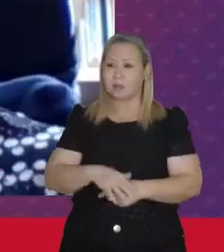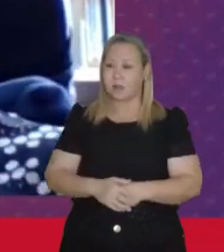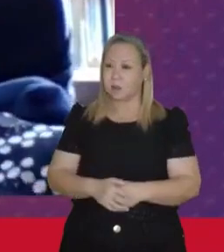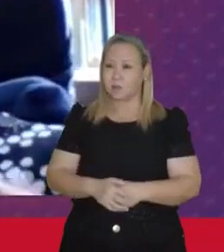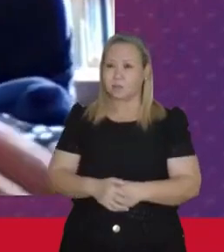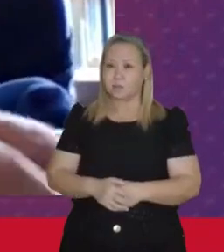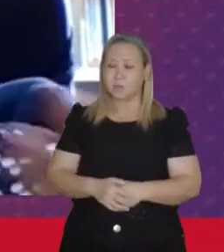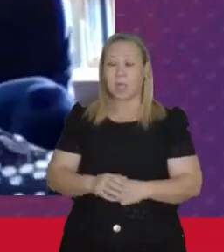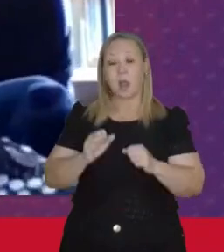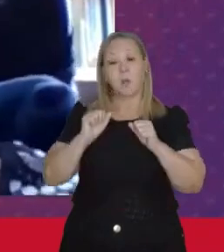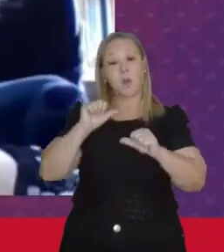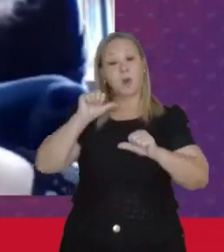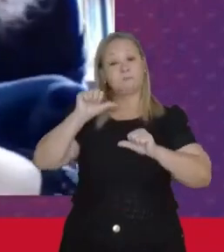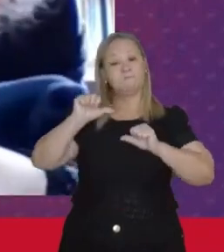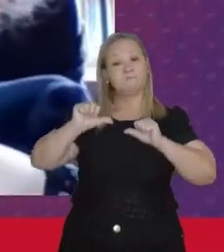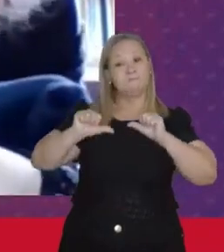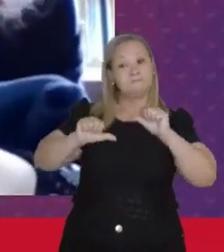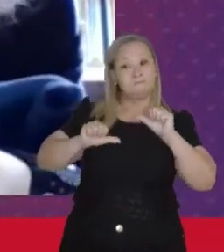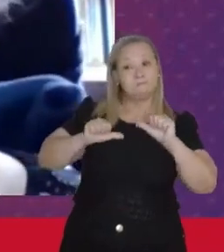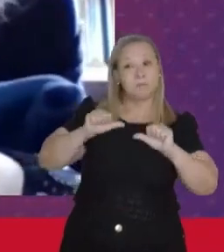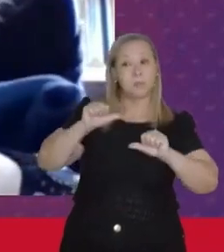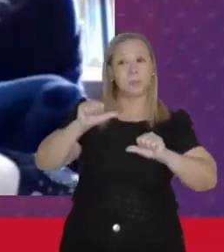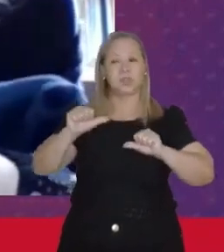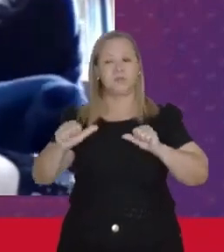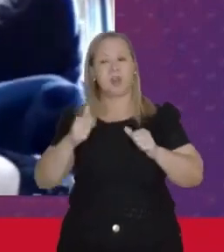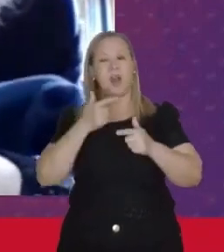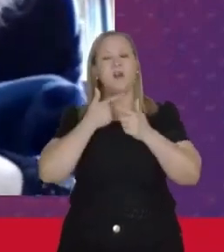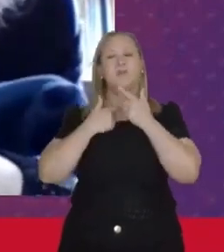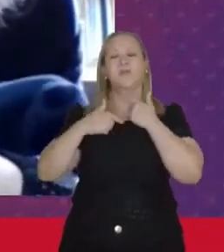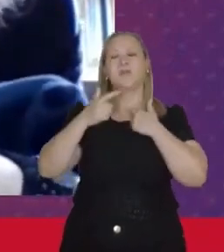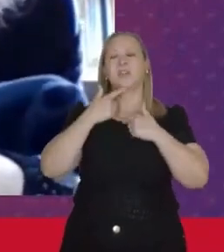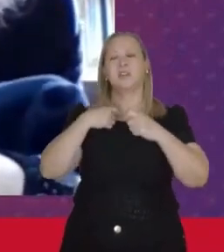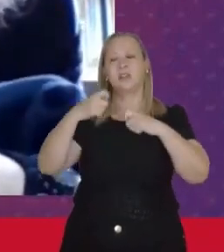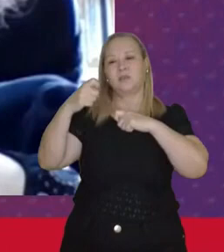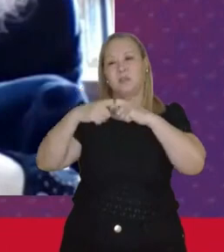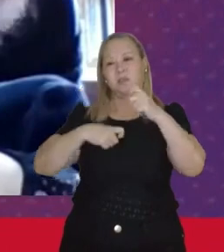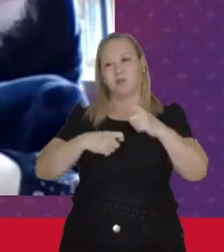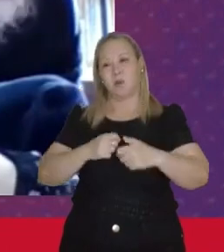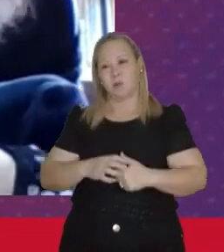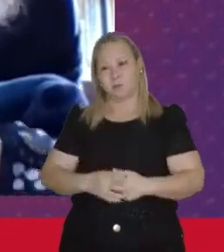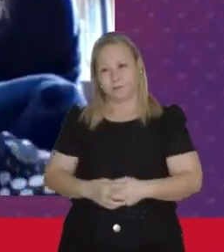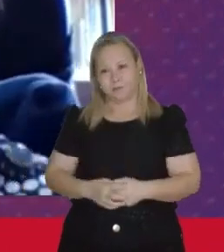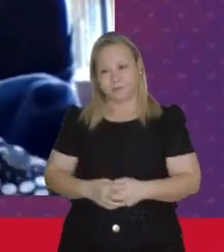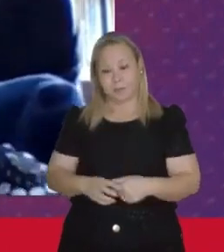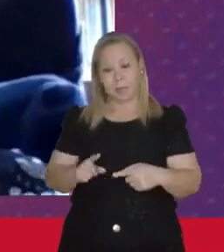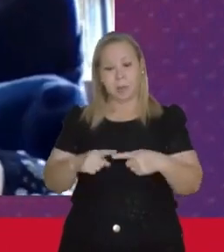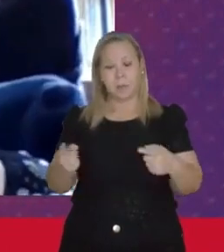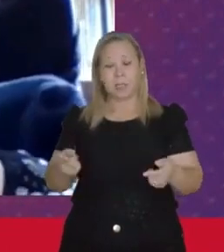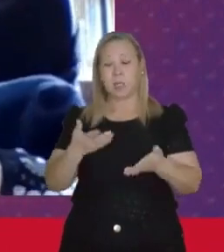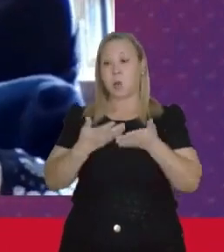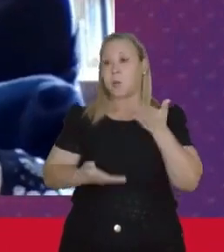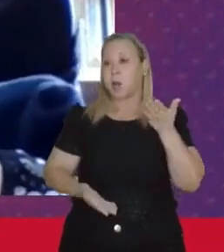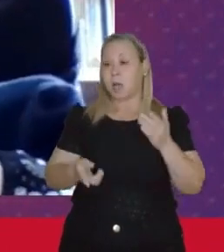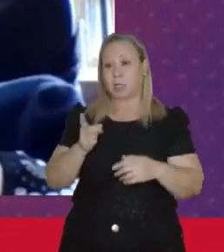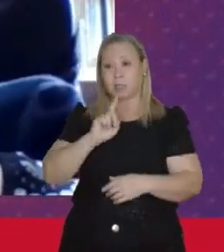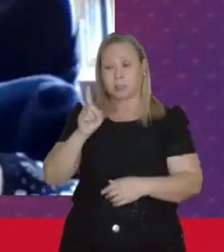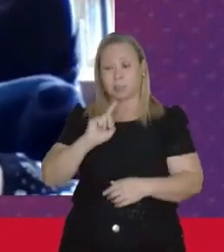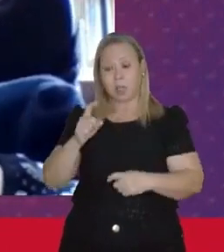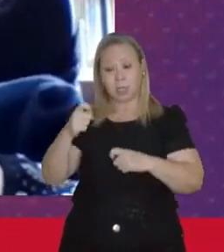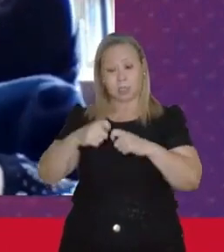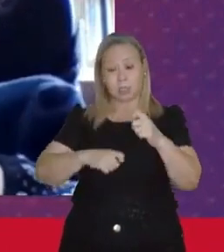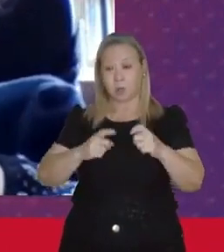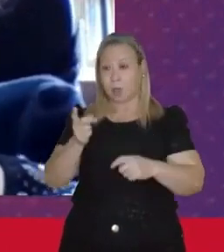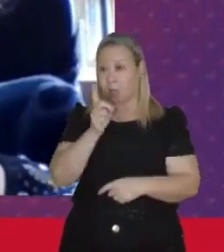Pode modificar o desejo sexual, mas ela não perde a